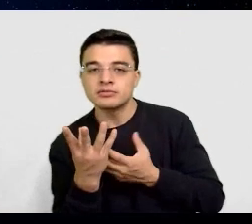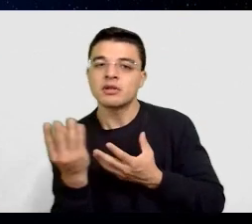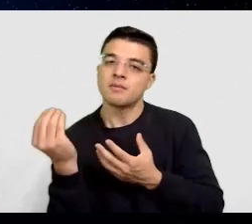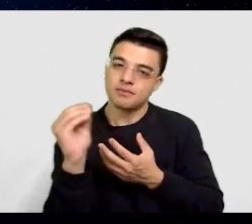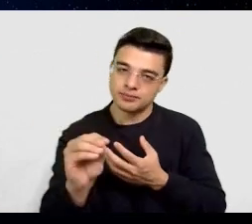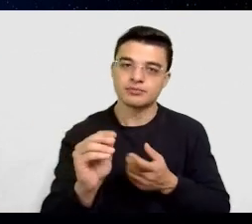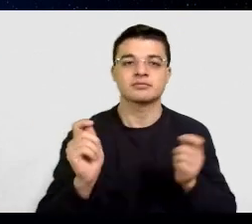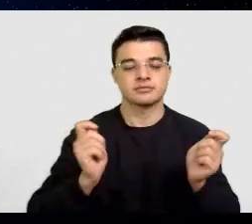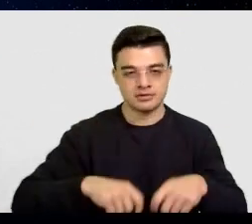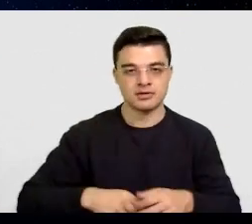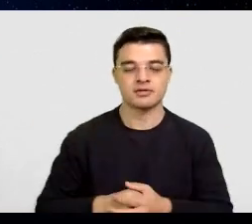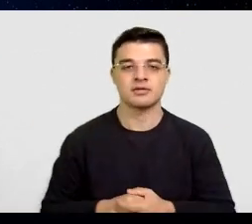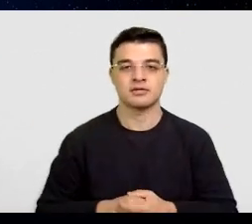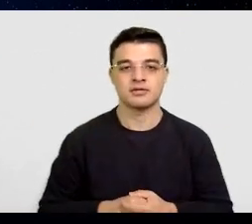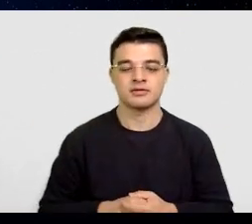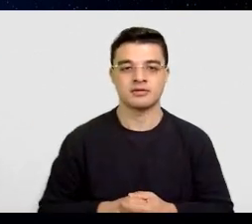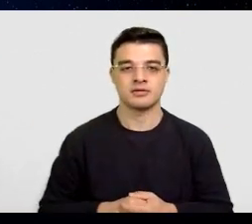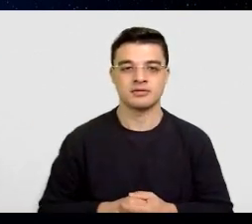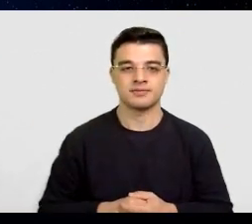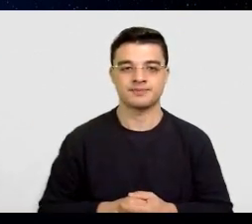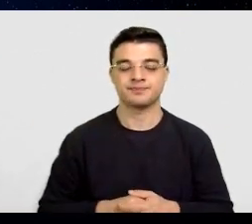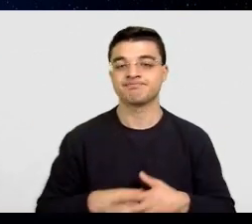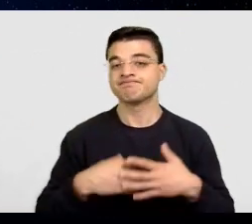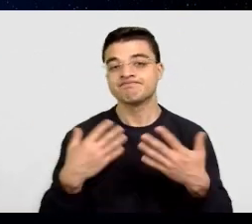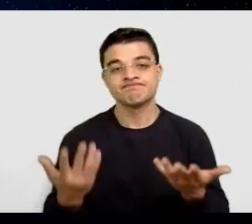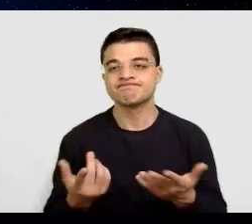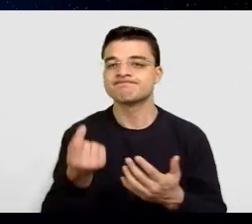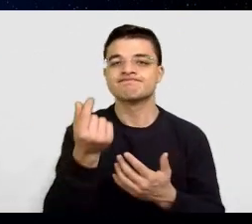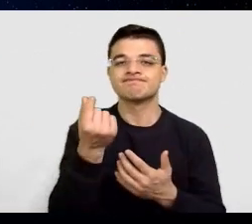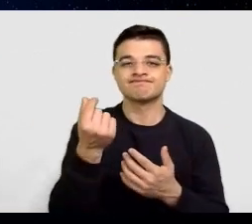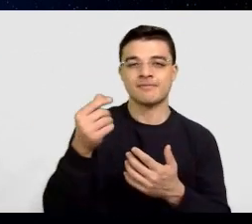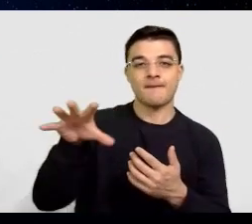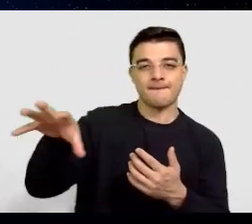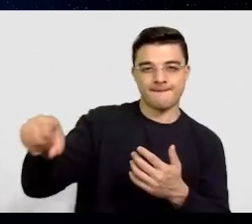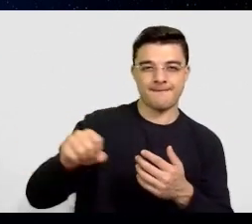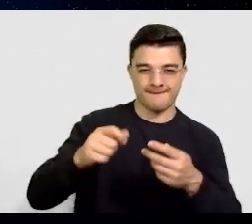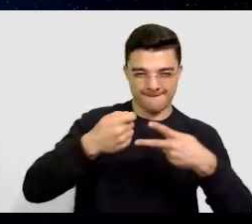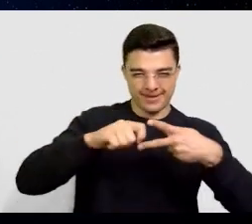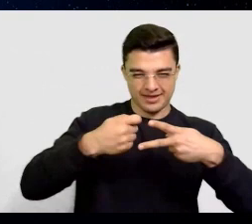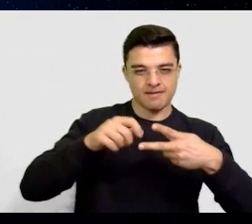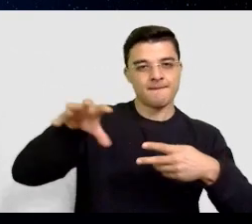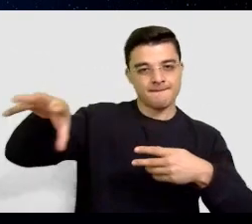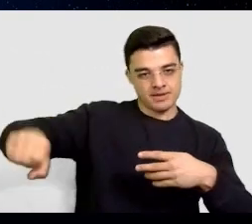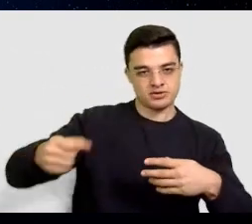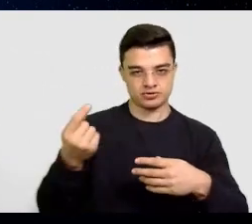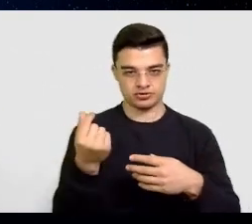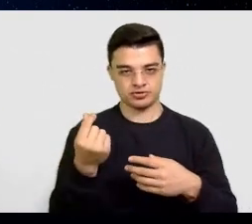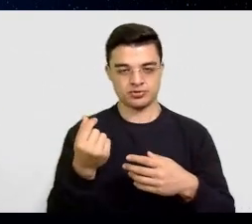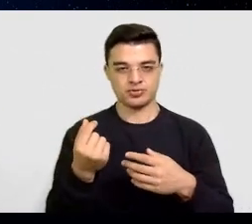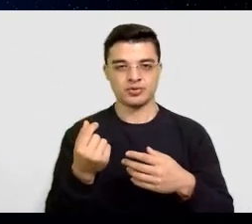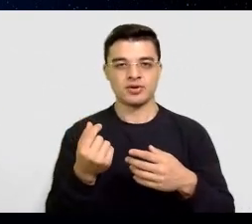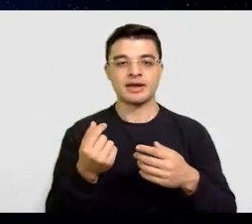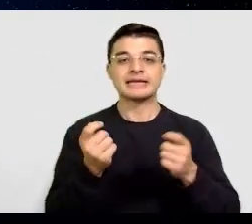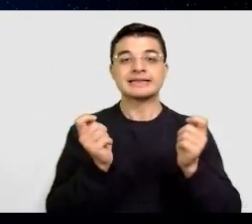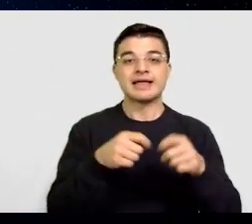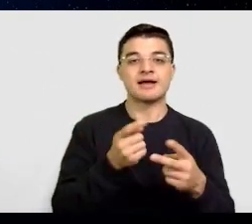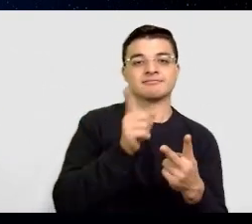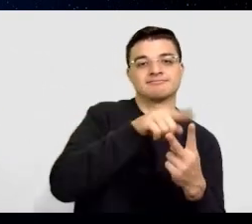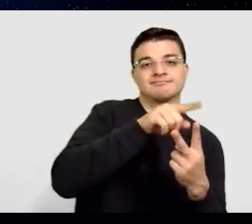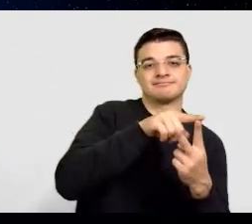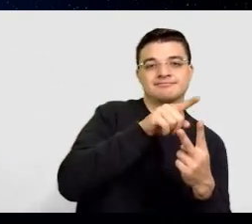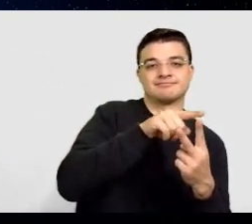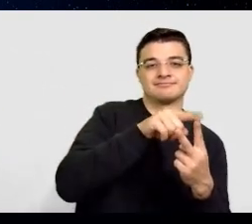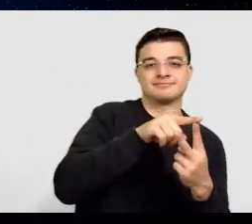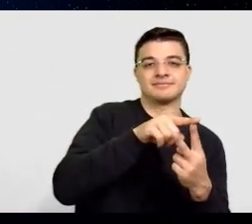consigo fazer um Pix saque com BR Code estático e dinâmico, mas eu não consigo fazer um Pix troco com BR Code